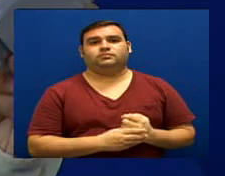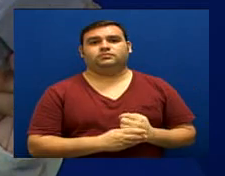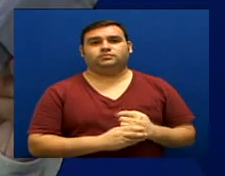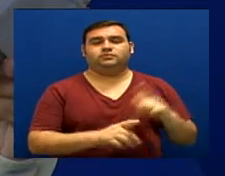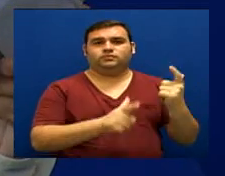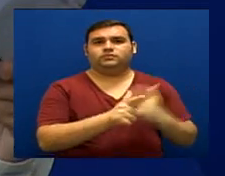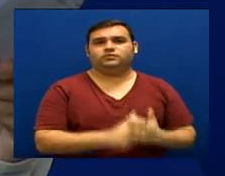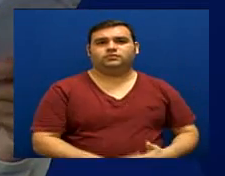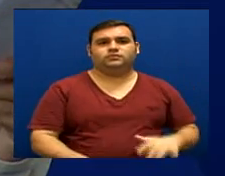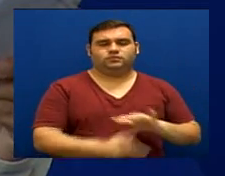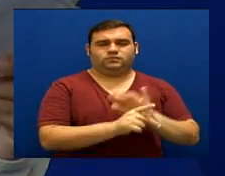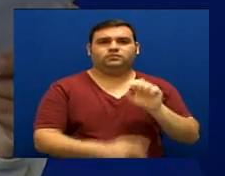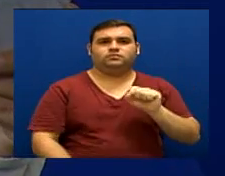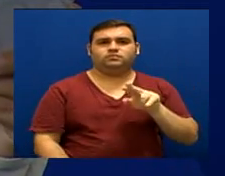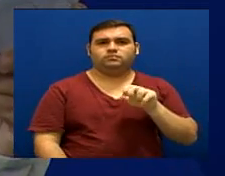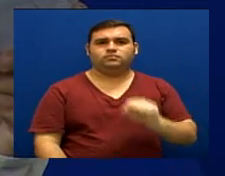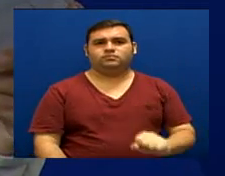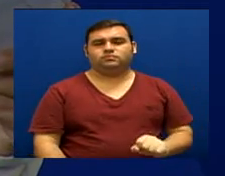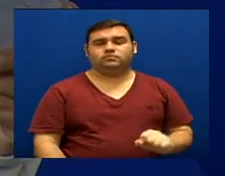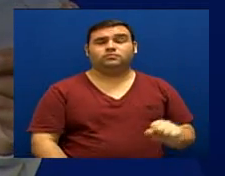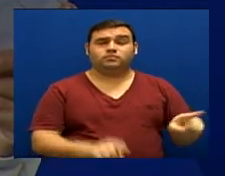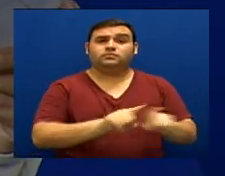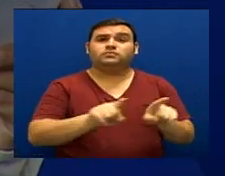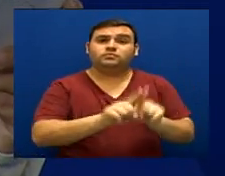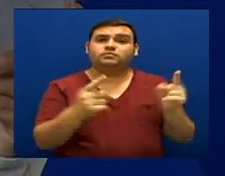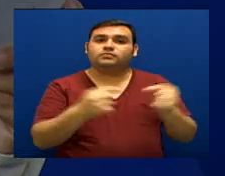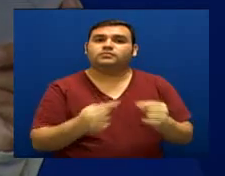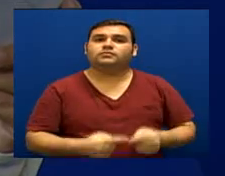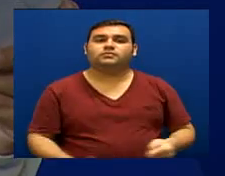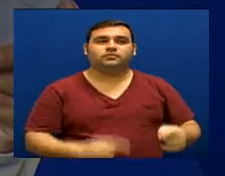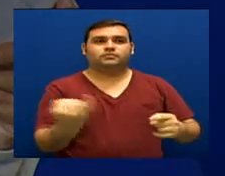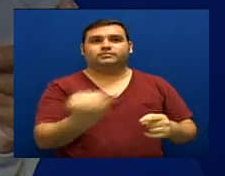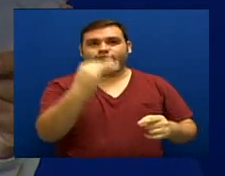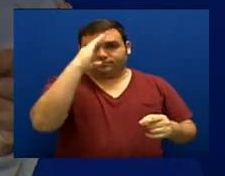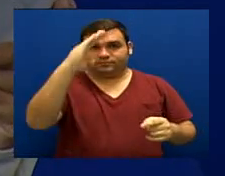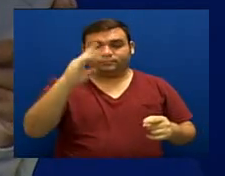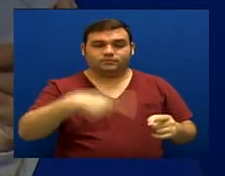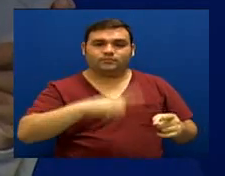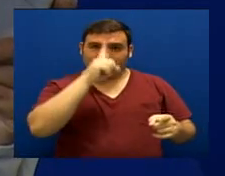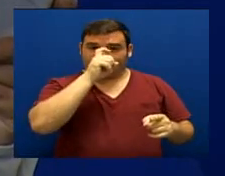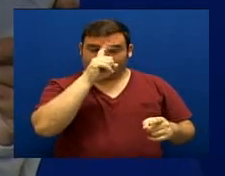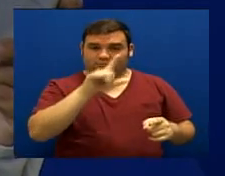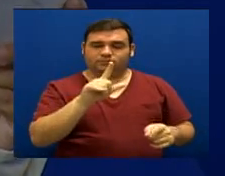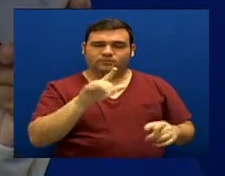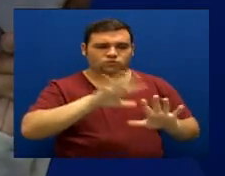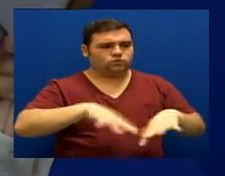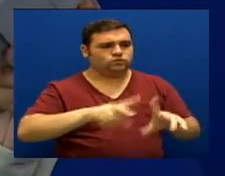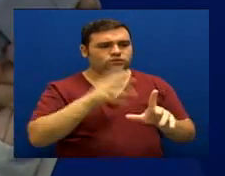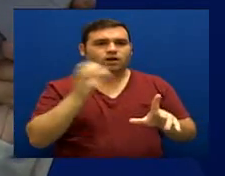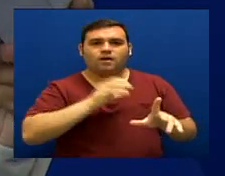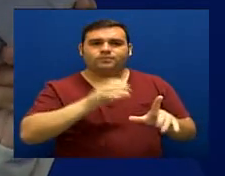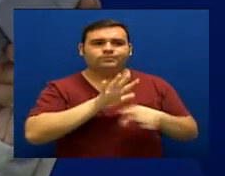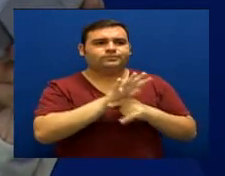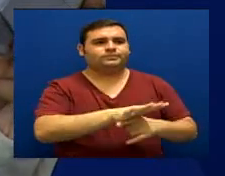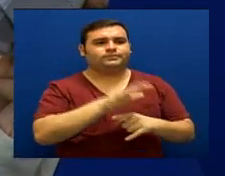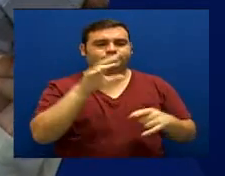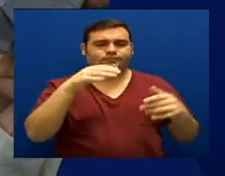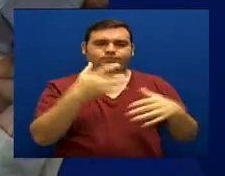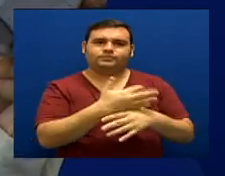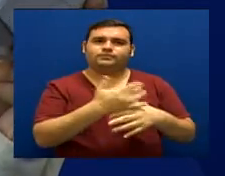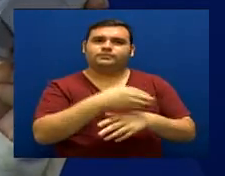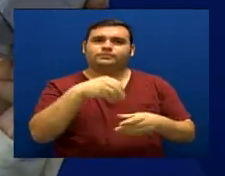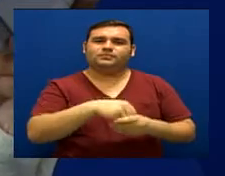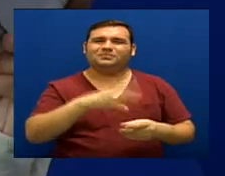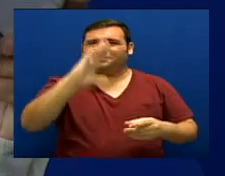despesas desse órgão e que trata da questão fundamental que o hospital geral pronto socorro no município a